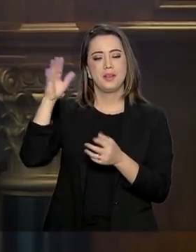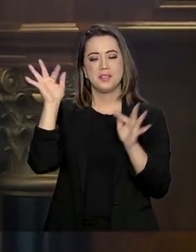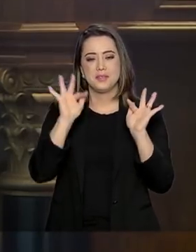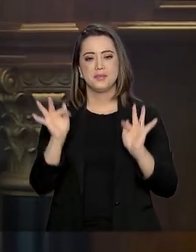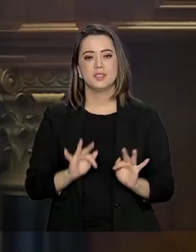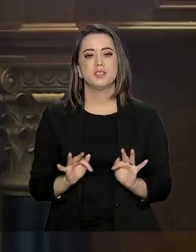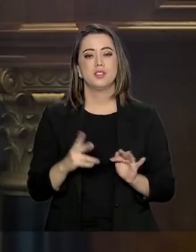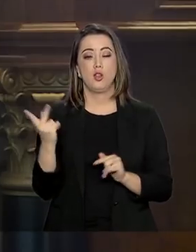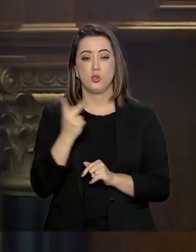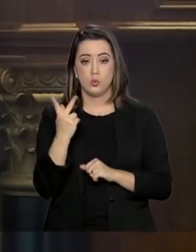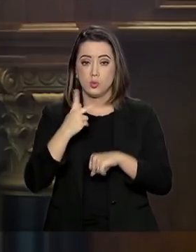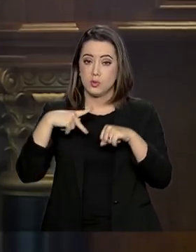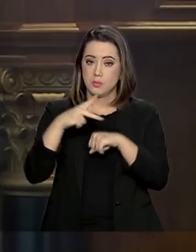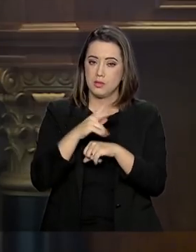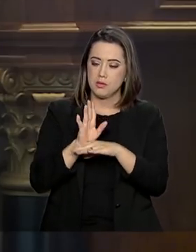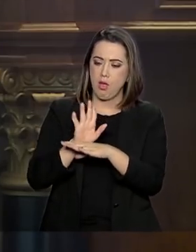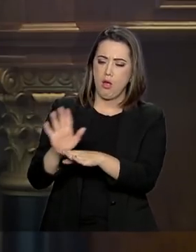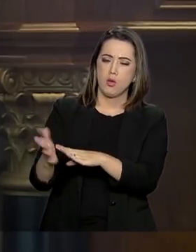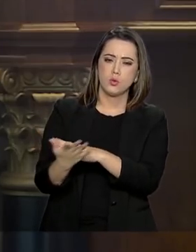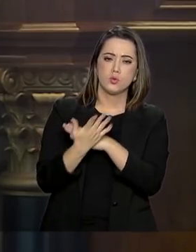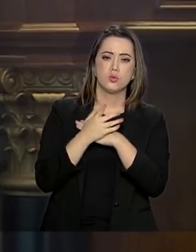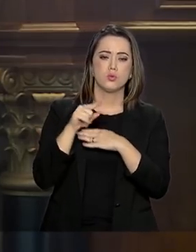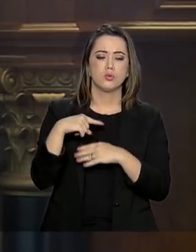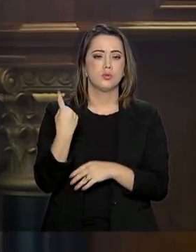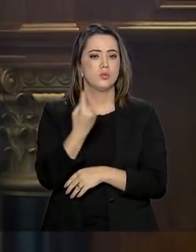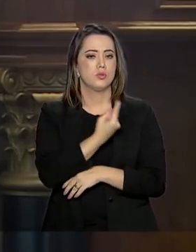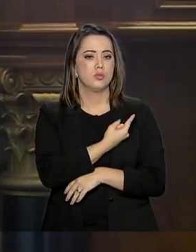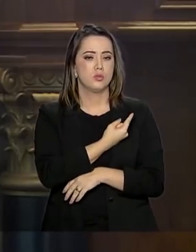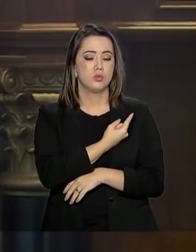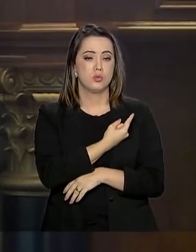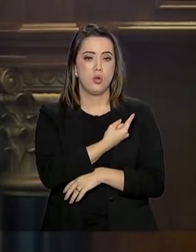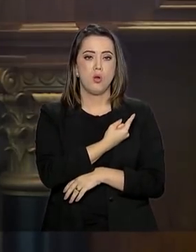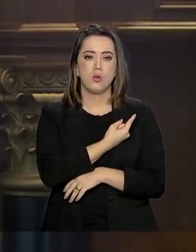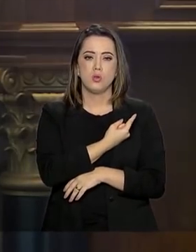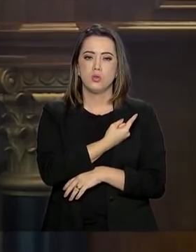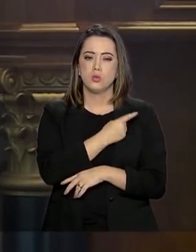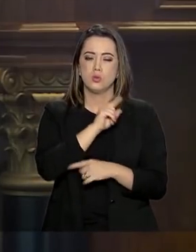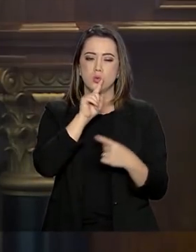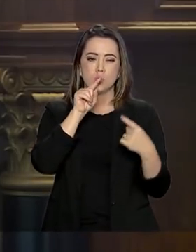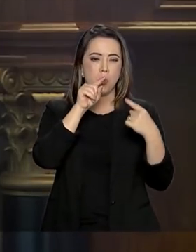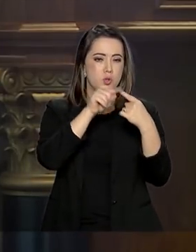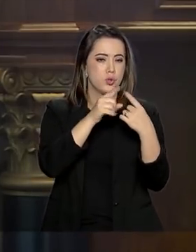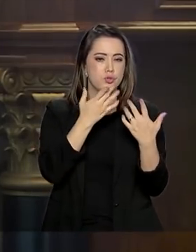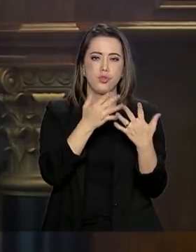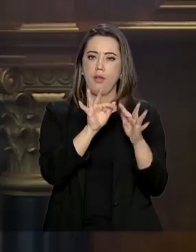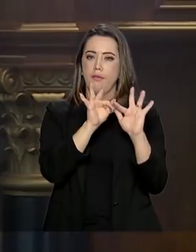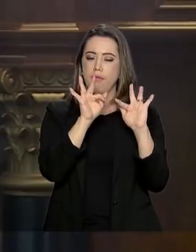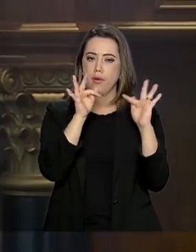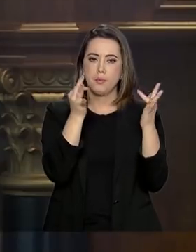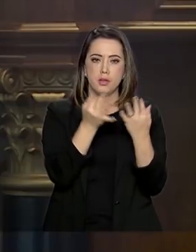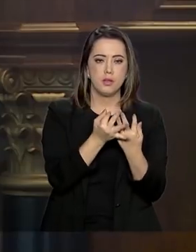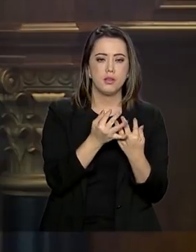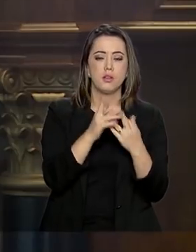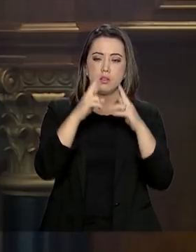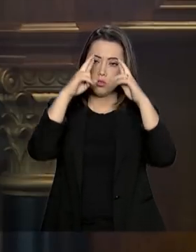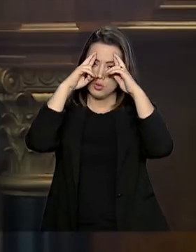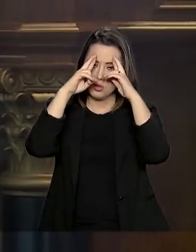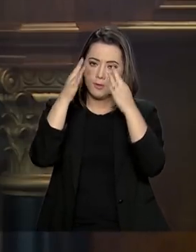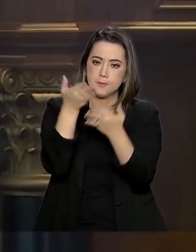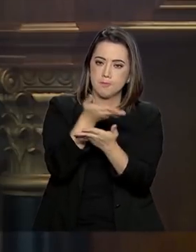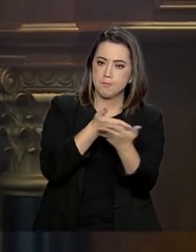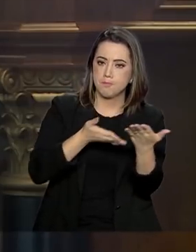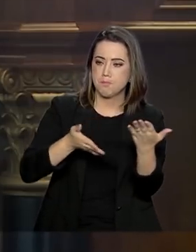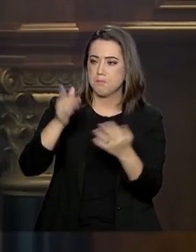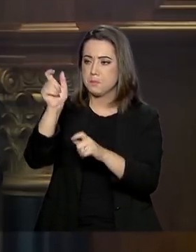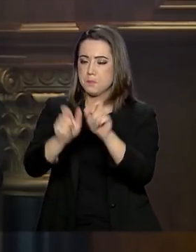países. Colaborar que aqueles nossos valores familiares de respeito ao próximo,